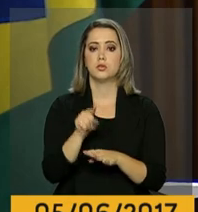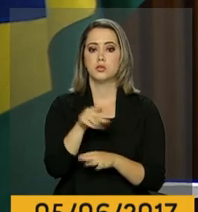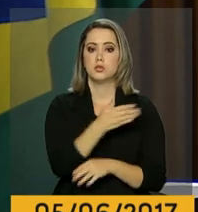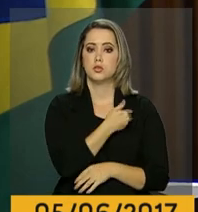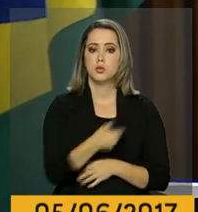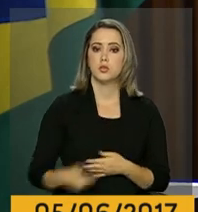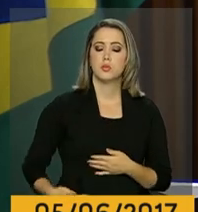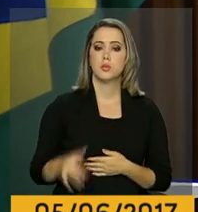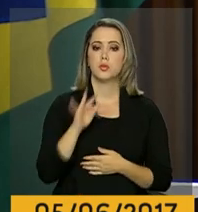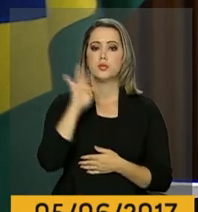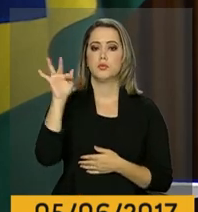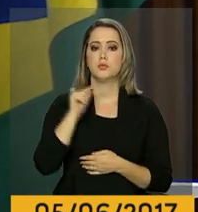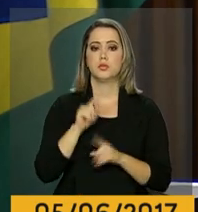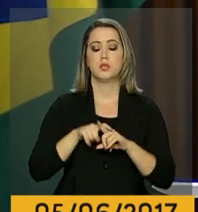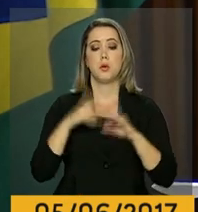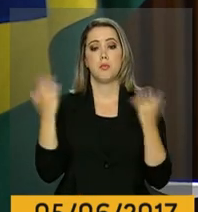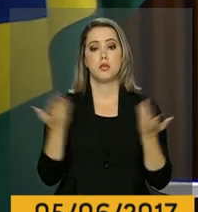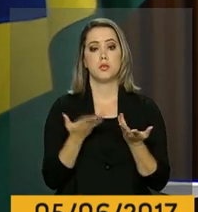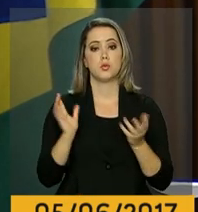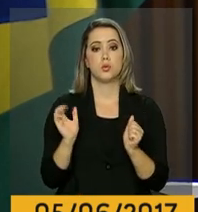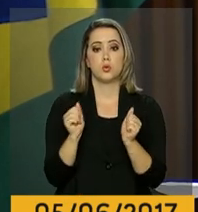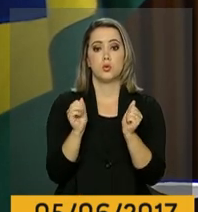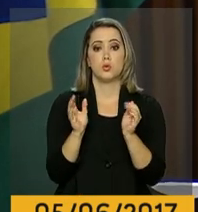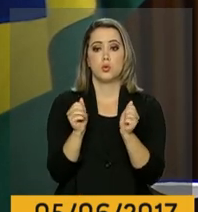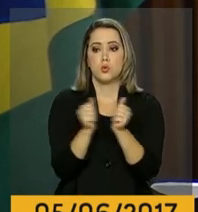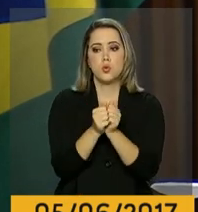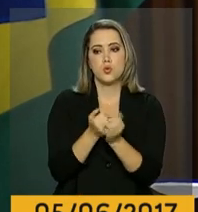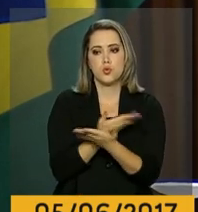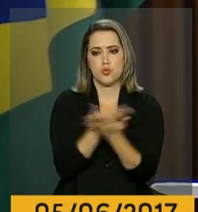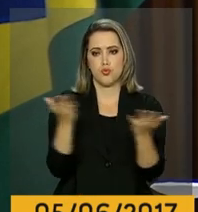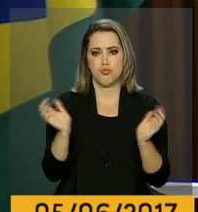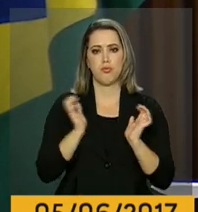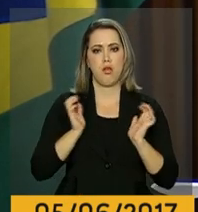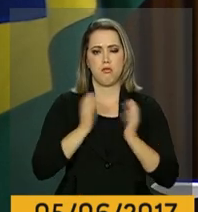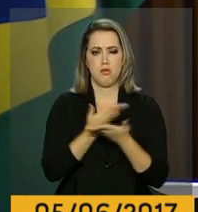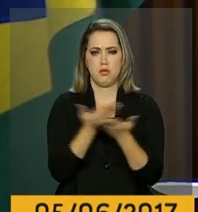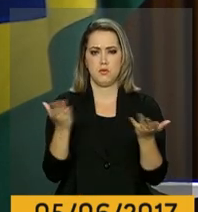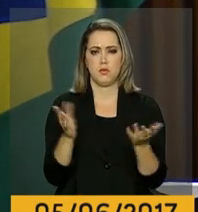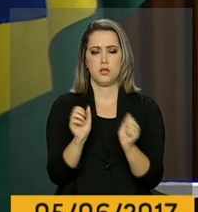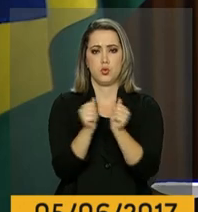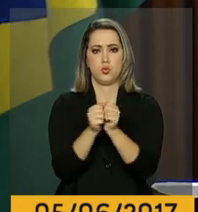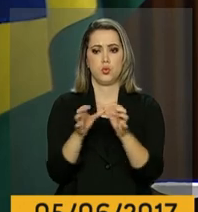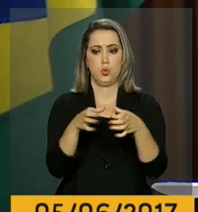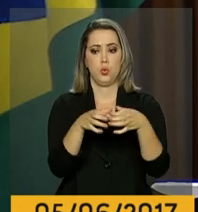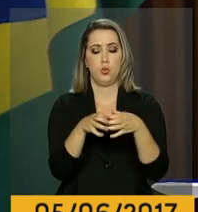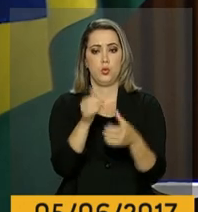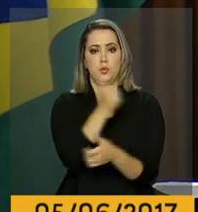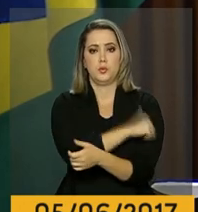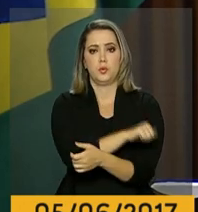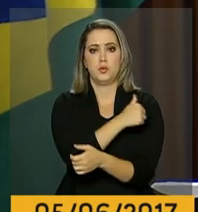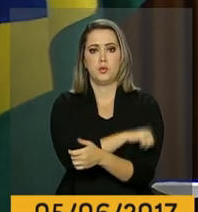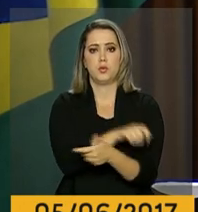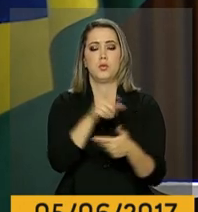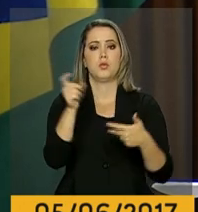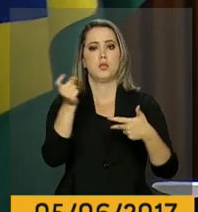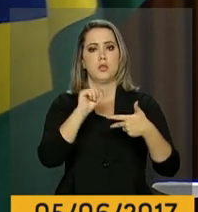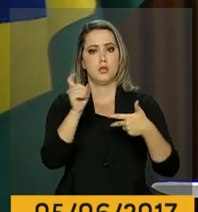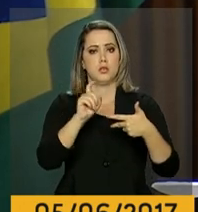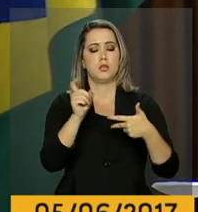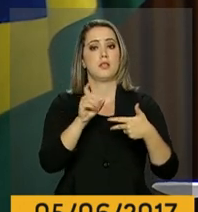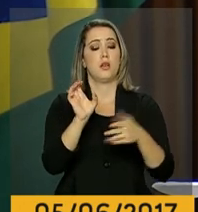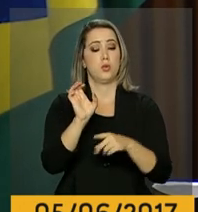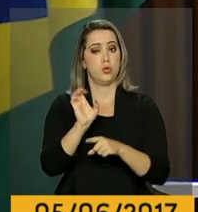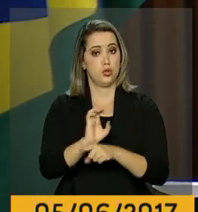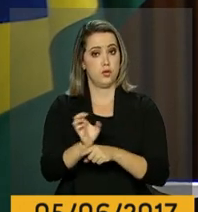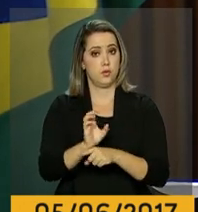governo Mas hoje enriquecida pela presença das autoridades do Rio de Janeiro tanto do executivo Estadual